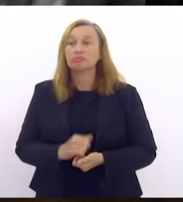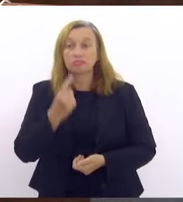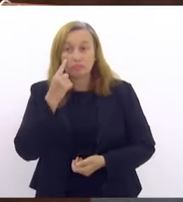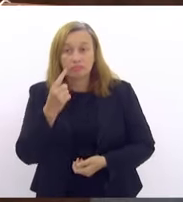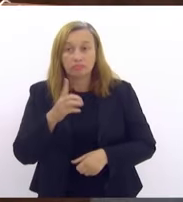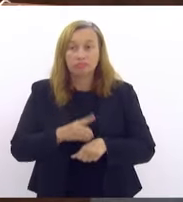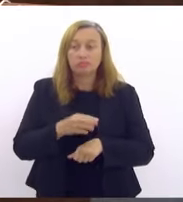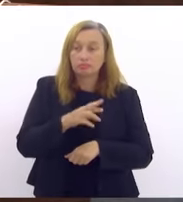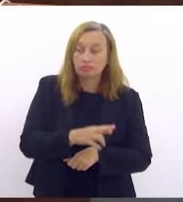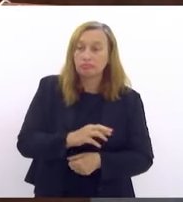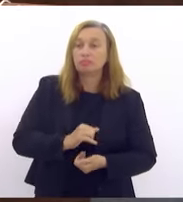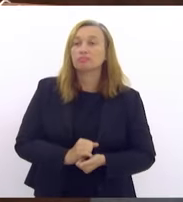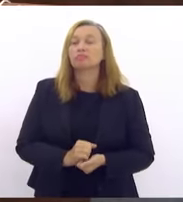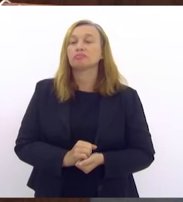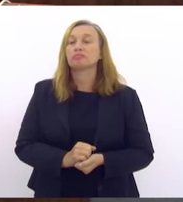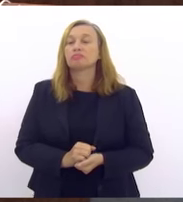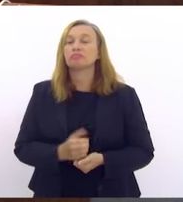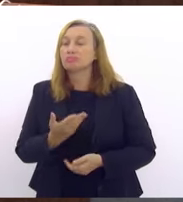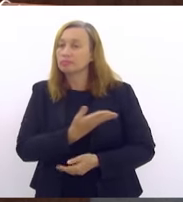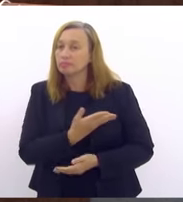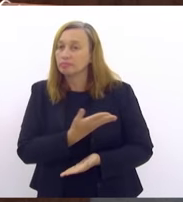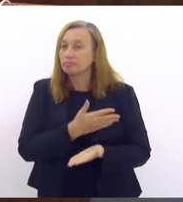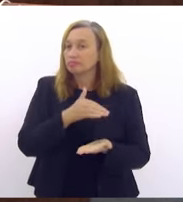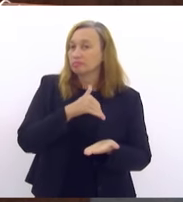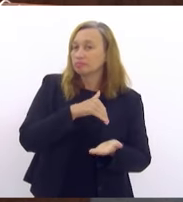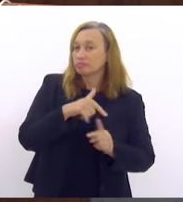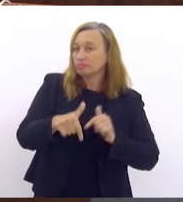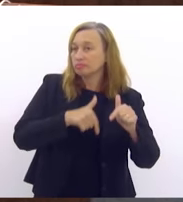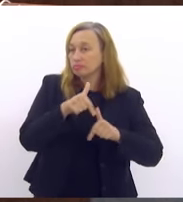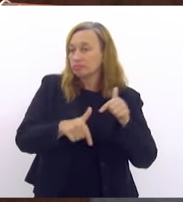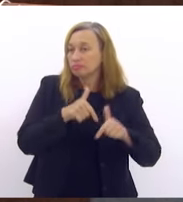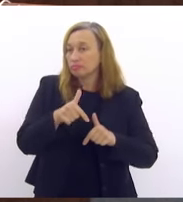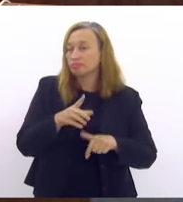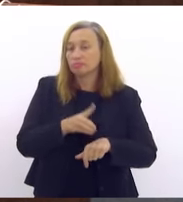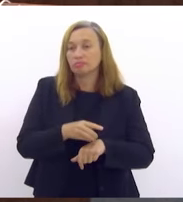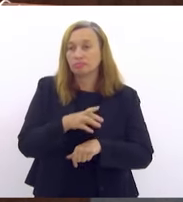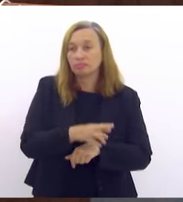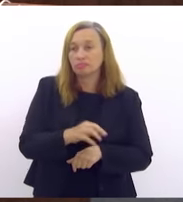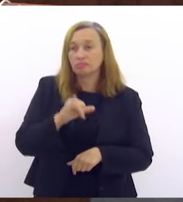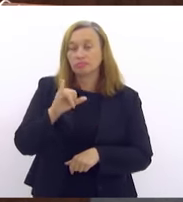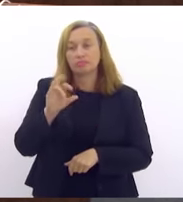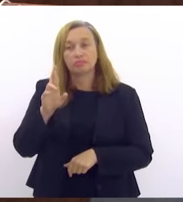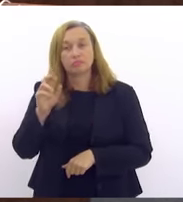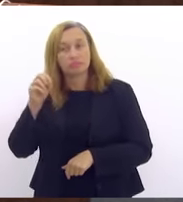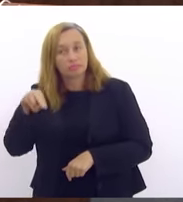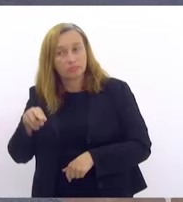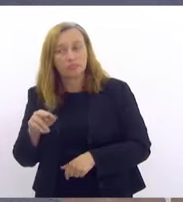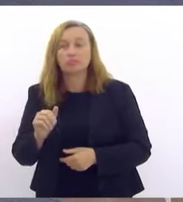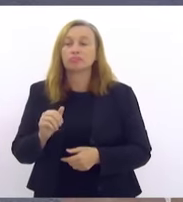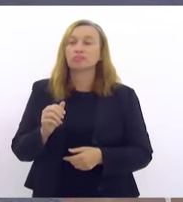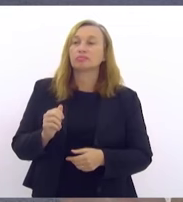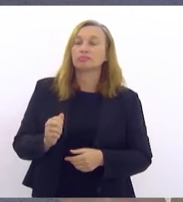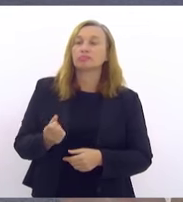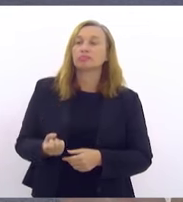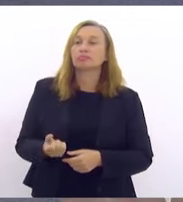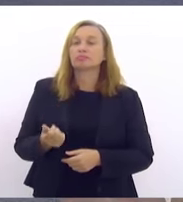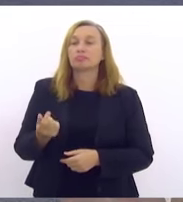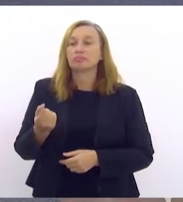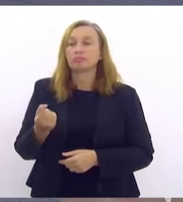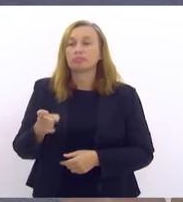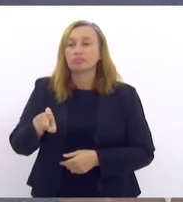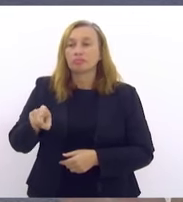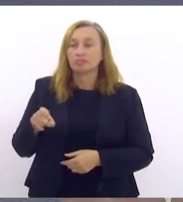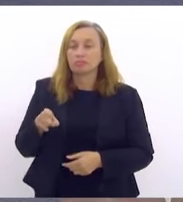Helena Elias meus colegas de escritório Dr Luiz Antônio D Ian Pedro ex-alunos da Faculdade de Direito da